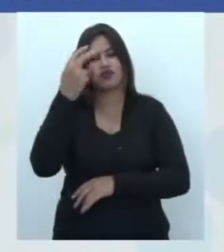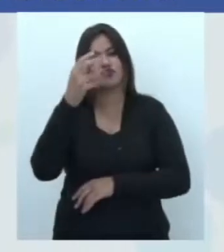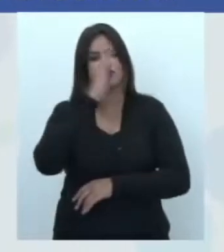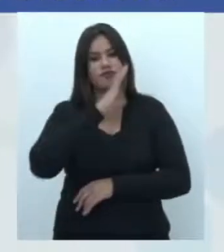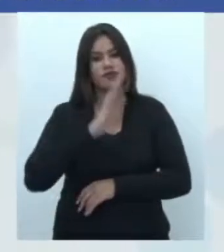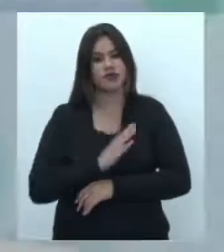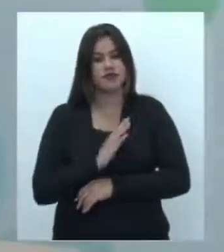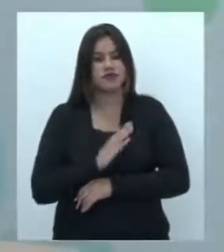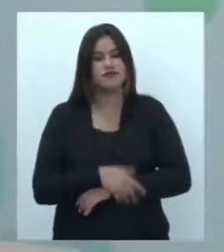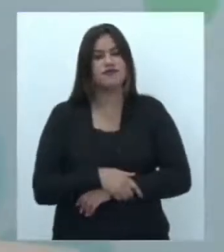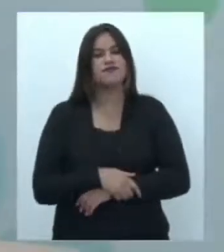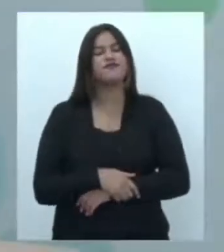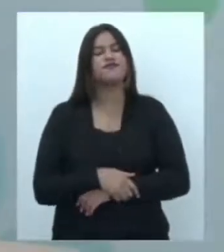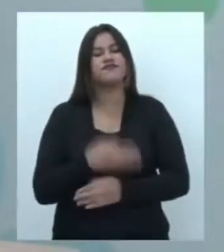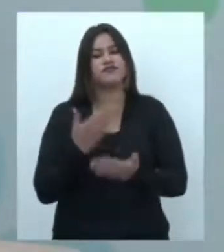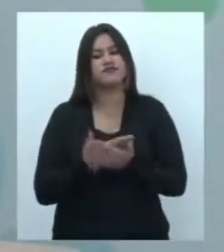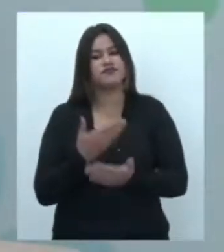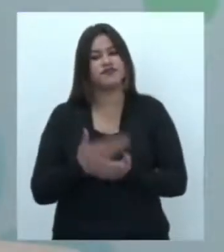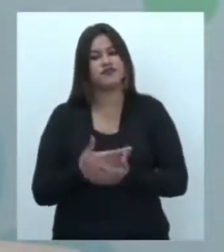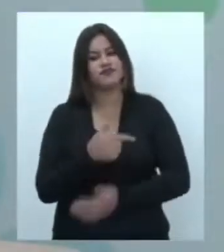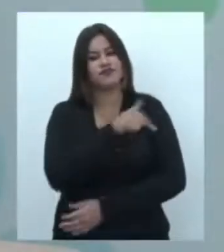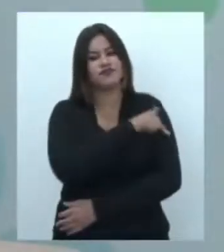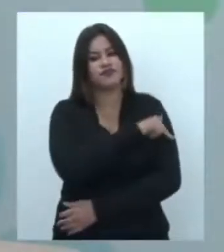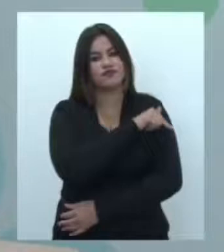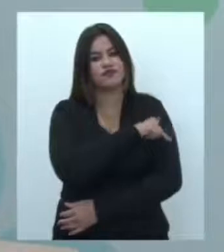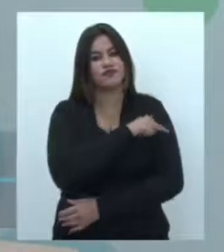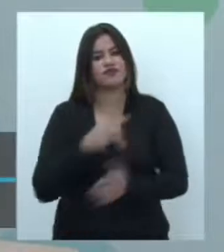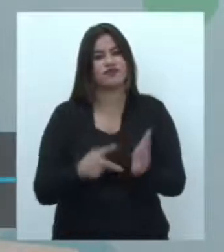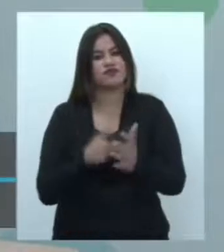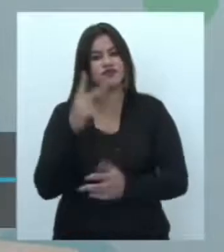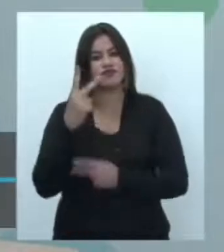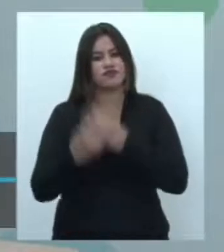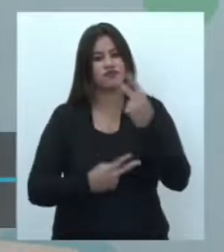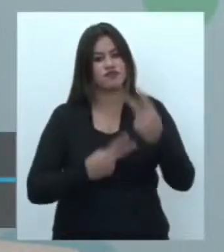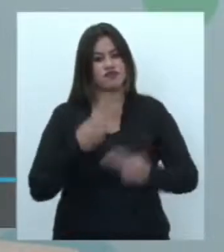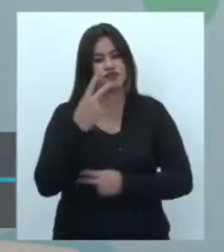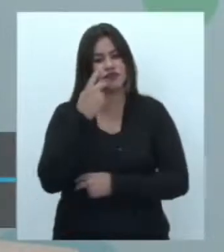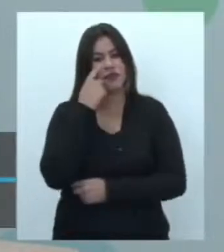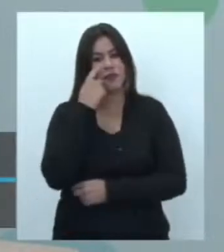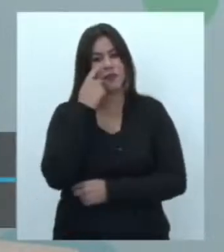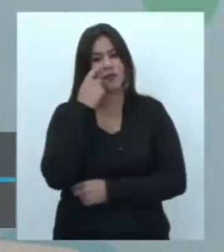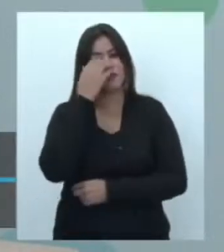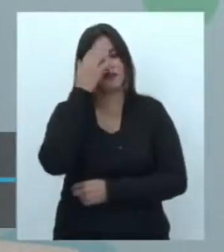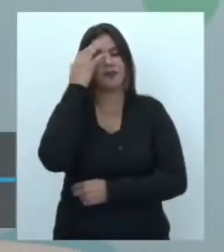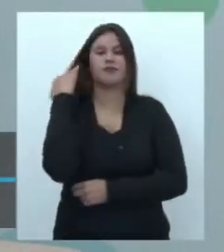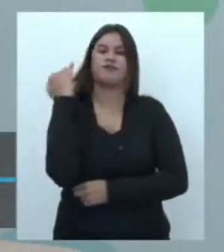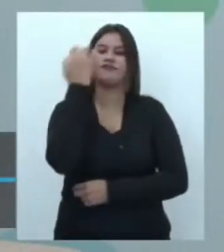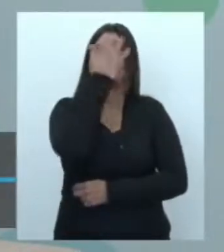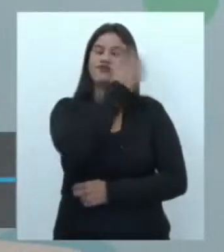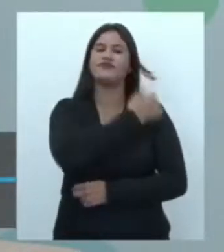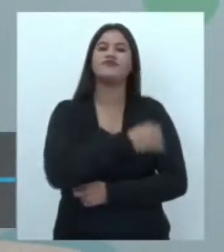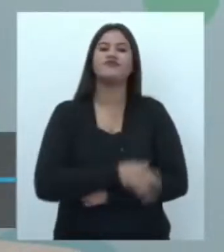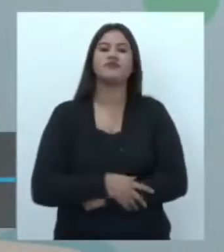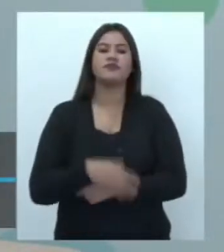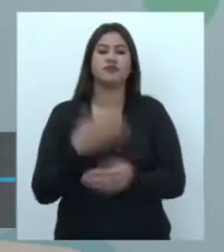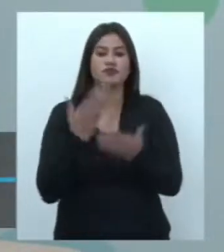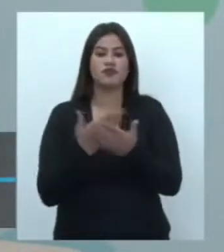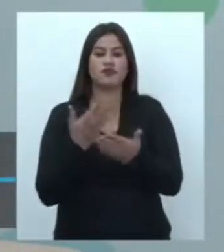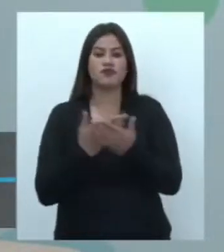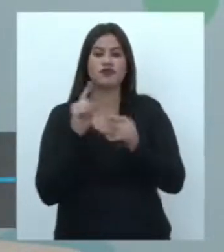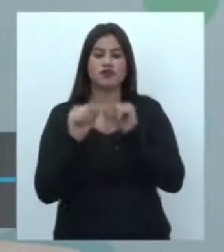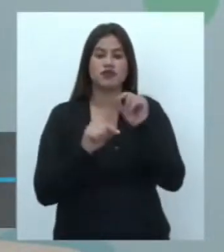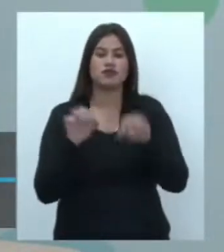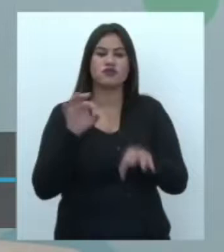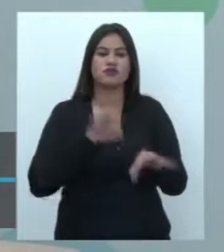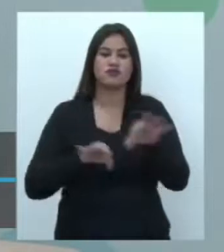uma aula do 7º ano, do 2º bimestre. Então, essa aula ela é feita a partir aí da